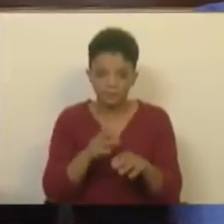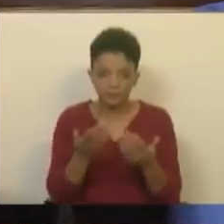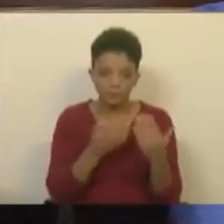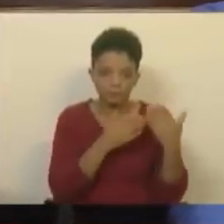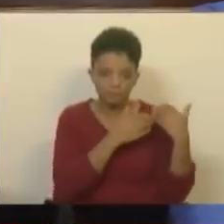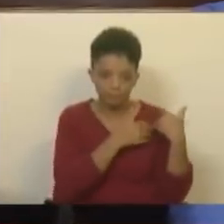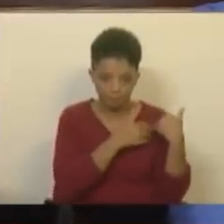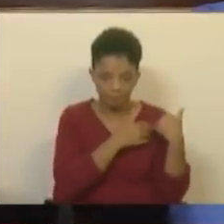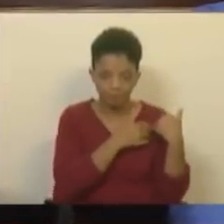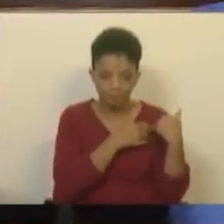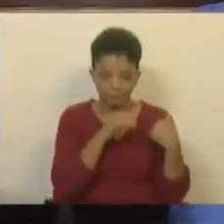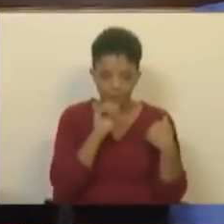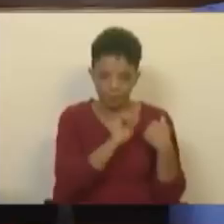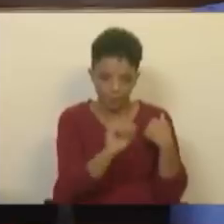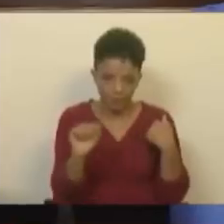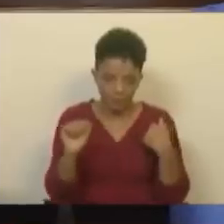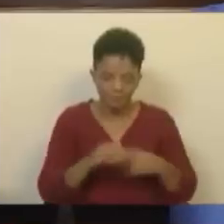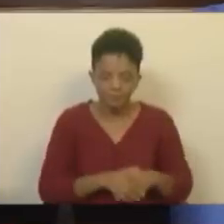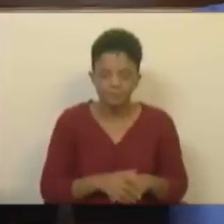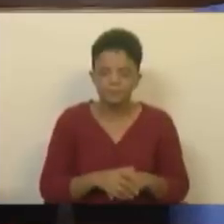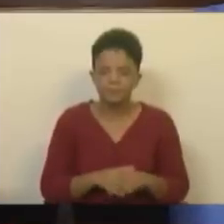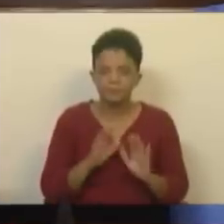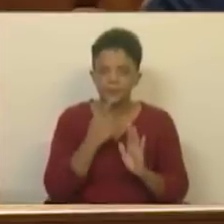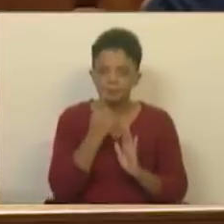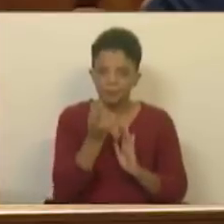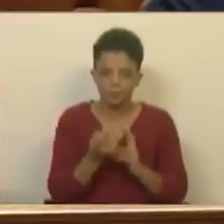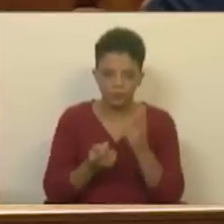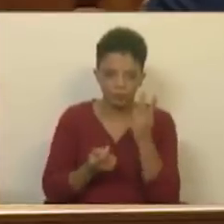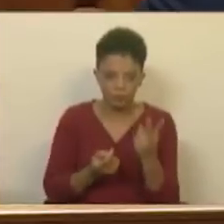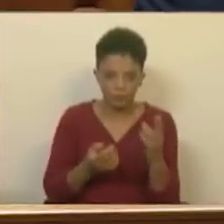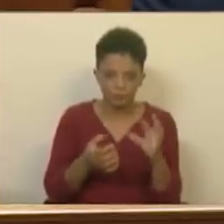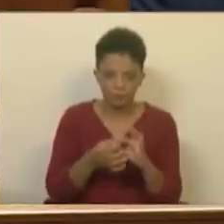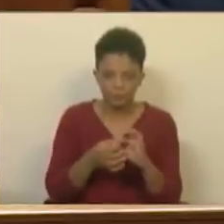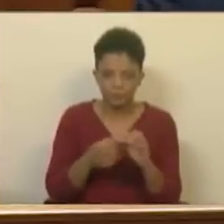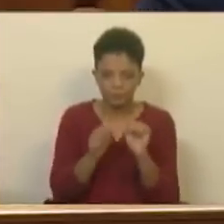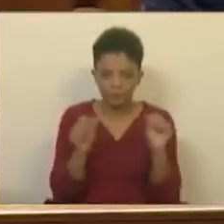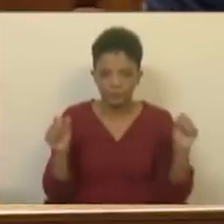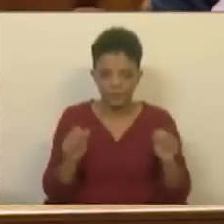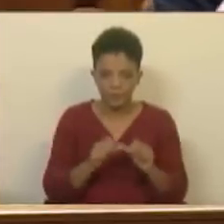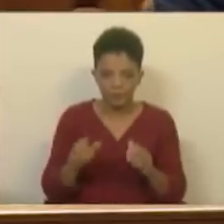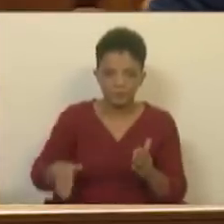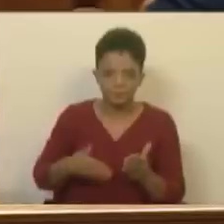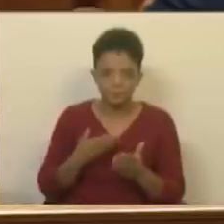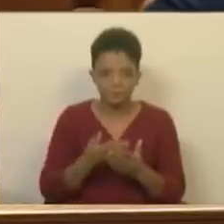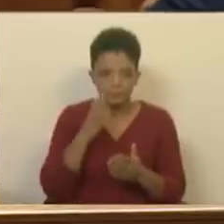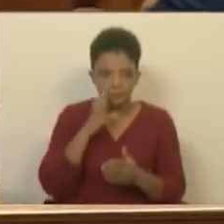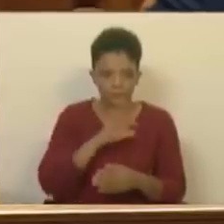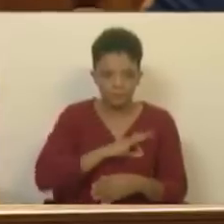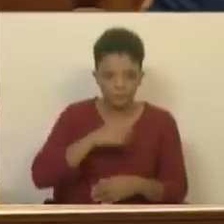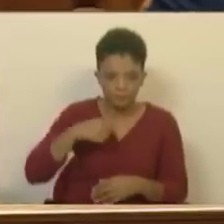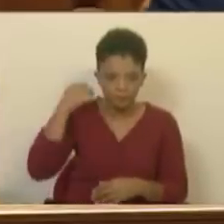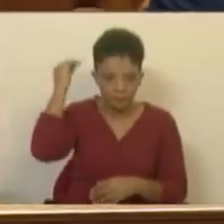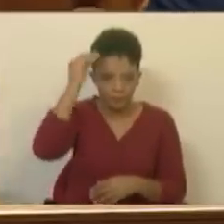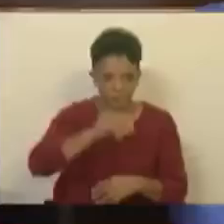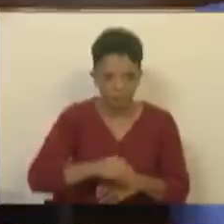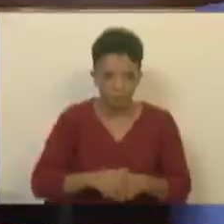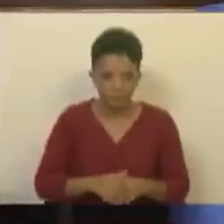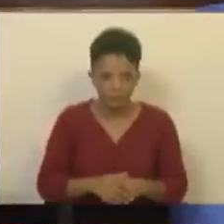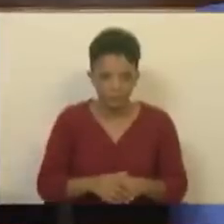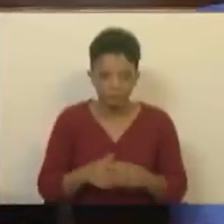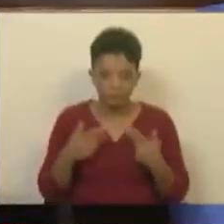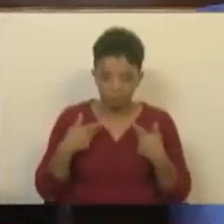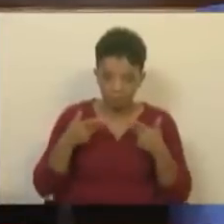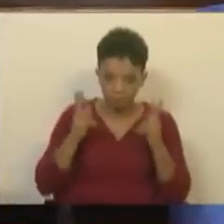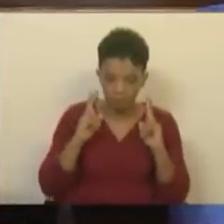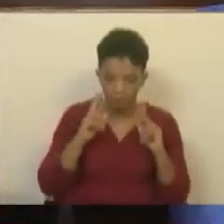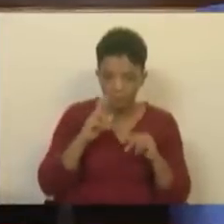as responsabilidades de vossa excelência mas deixe-me fazer duas perguntas sobre esse tema proposto ao senhor presidente da república primeiro está